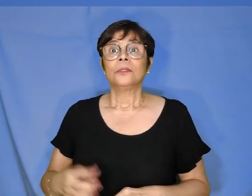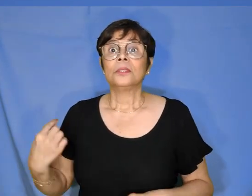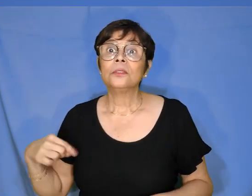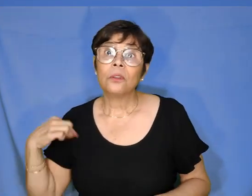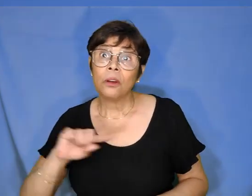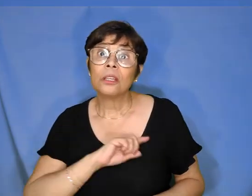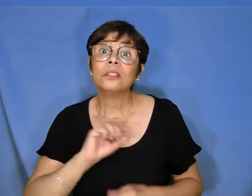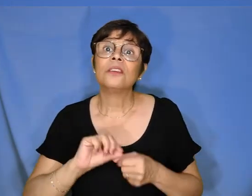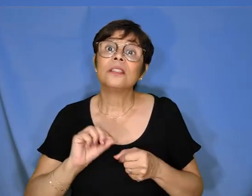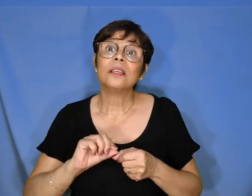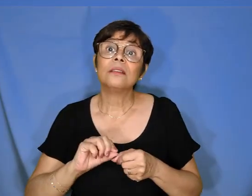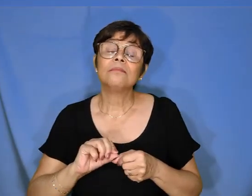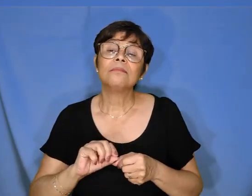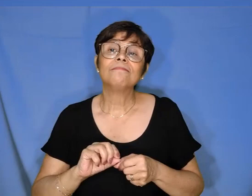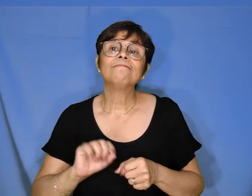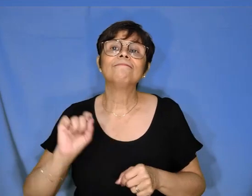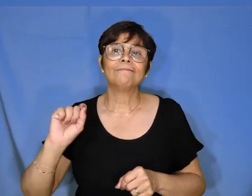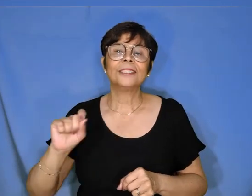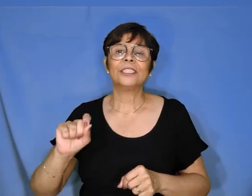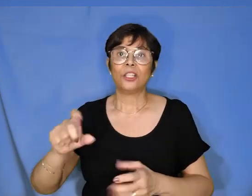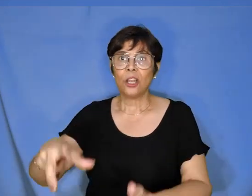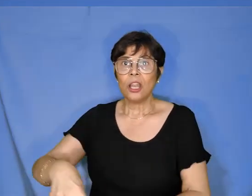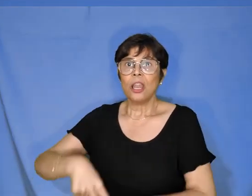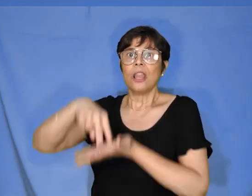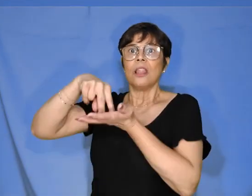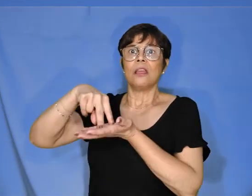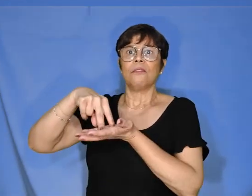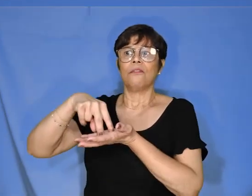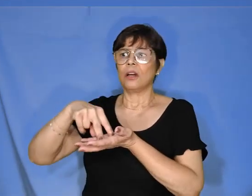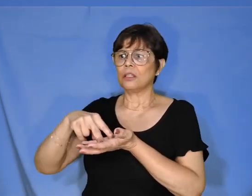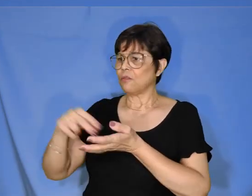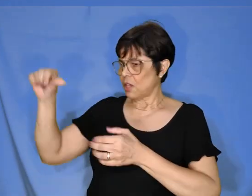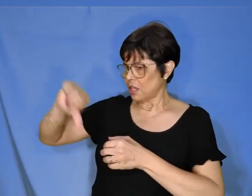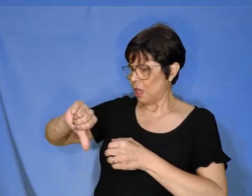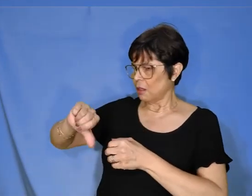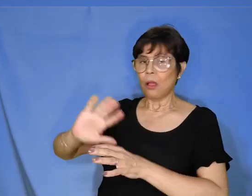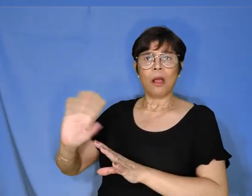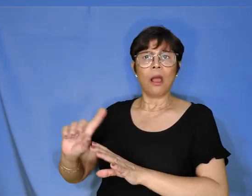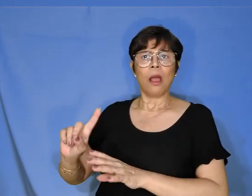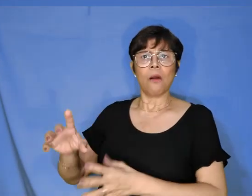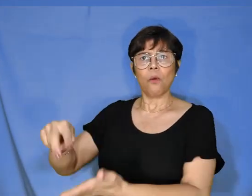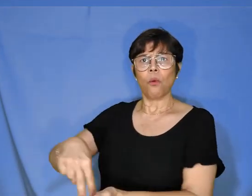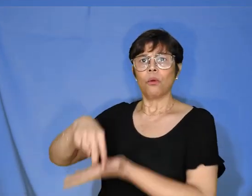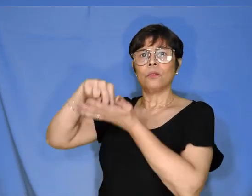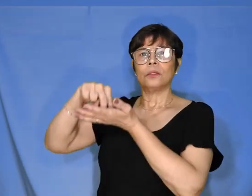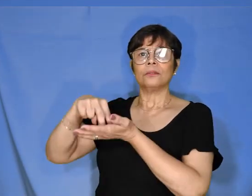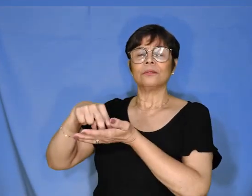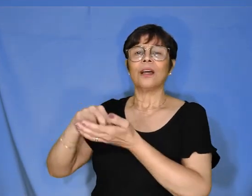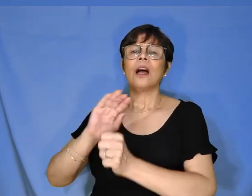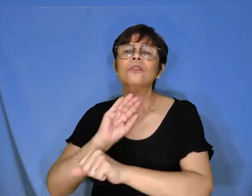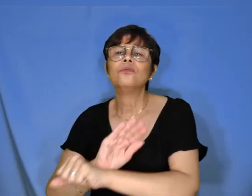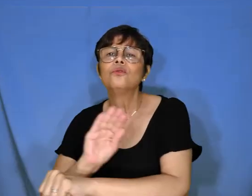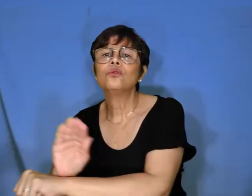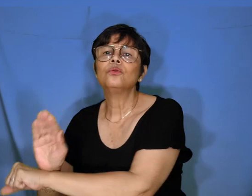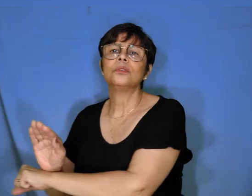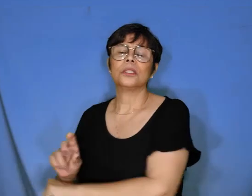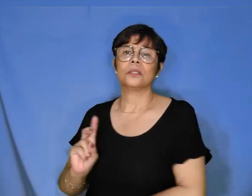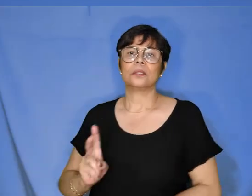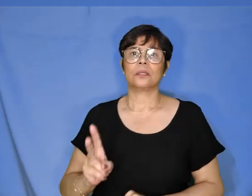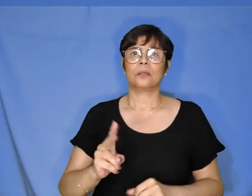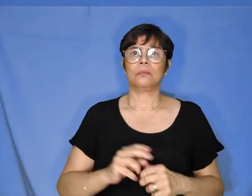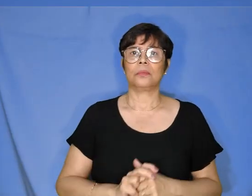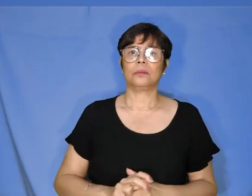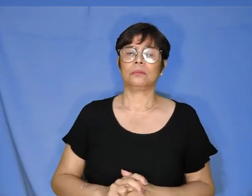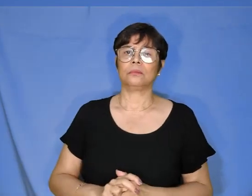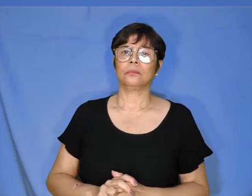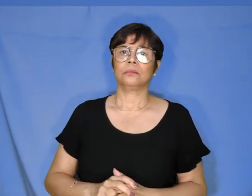levanta, anima, considera-o acima da gente mesmo. Isso é muito difícil. Sujeitando-vos uns aos outros.